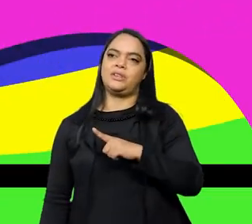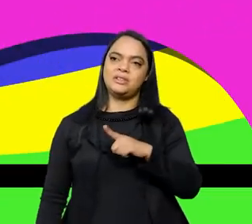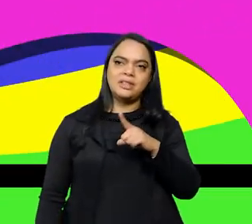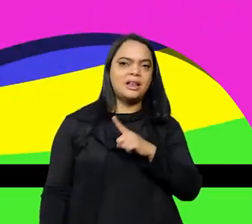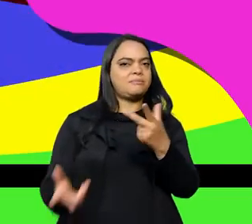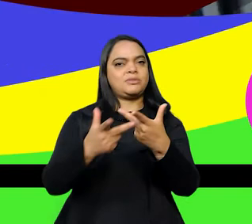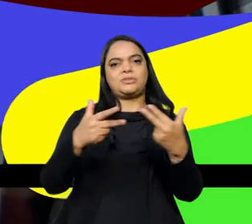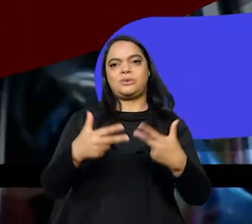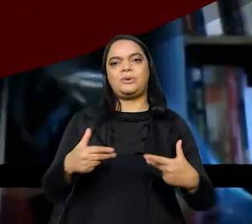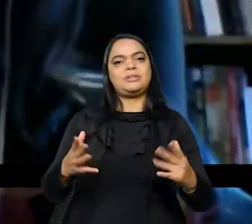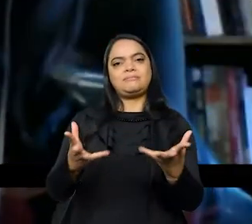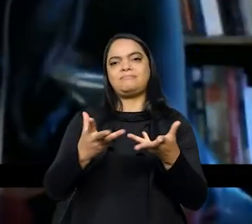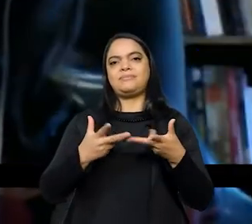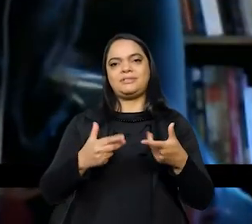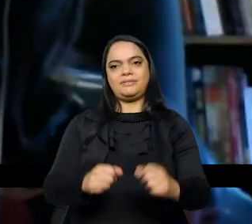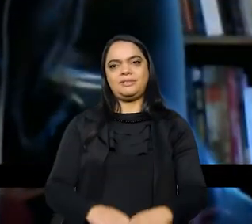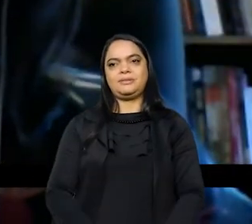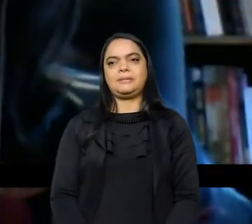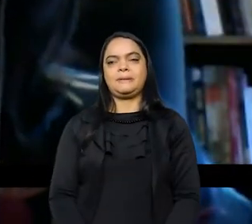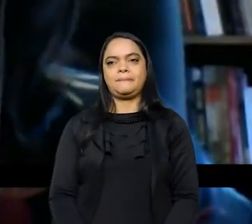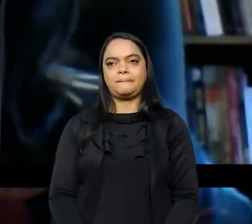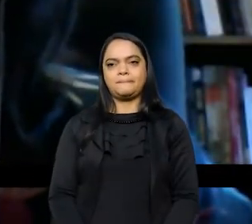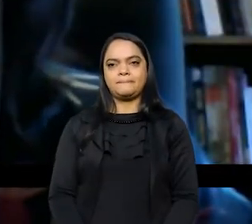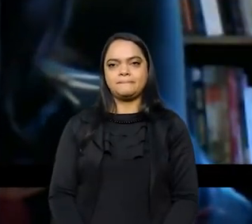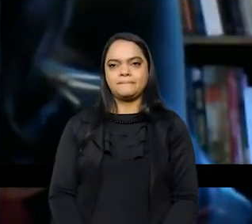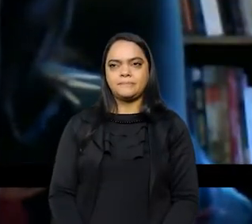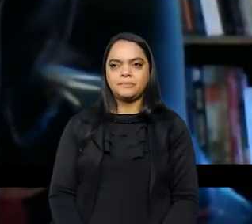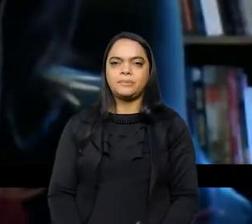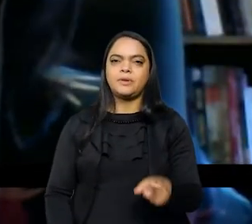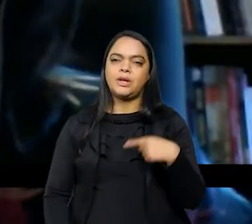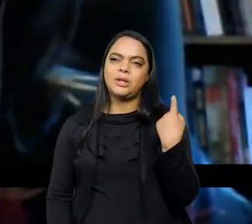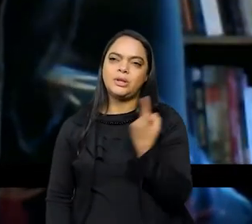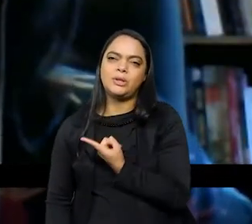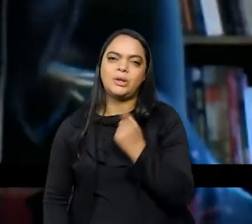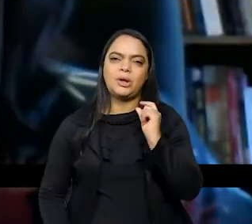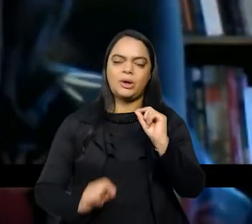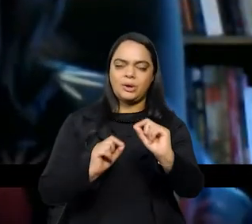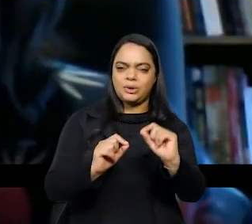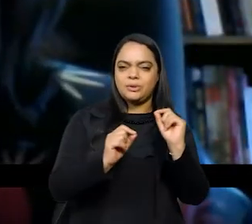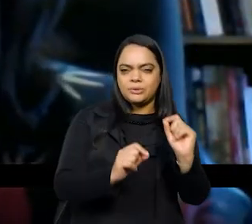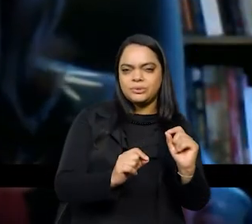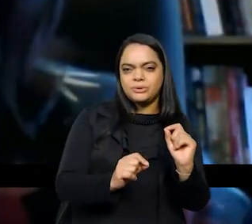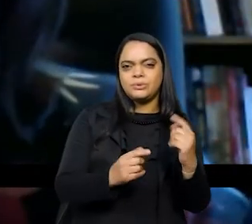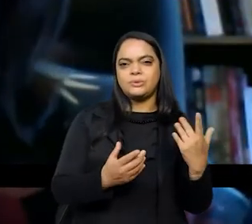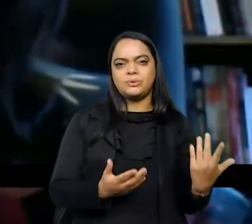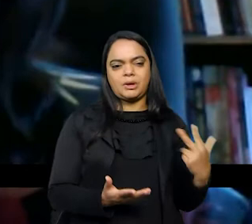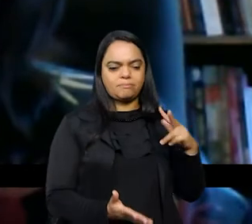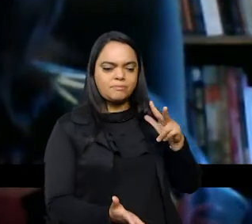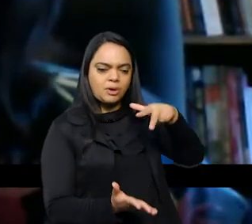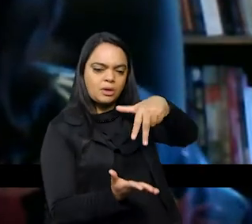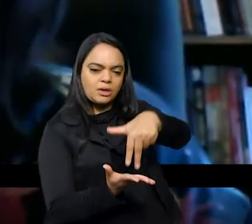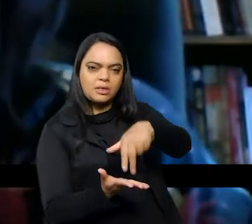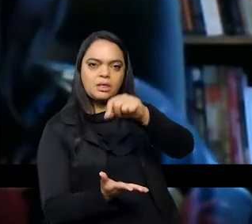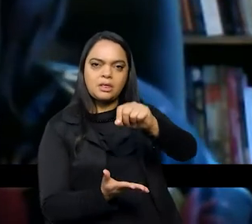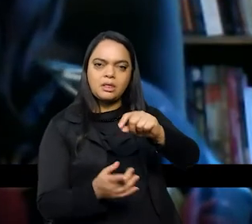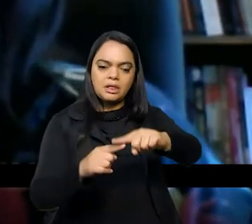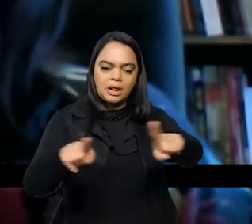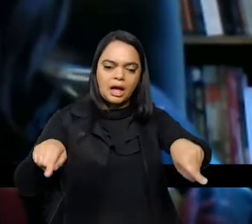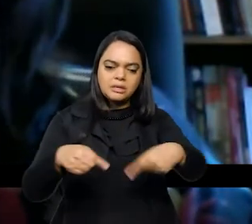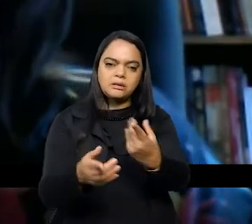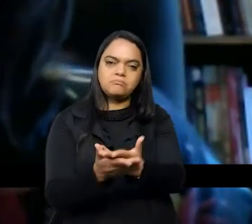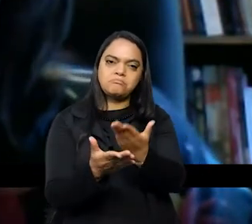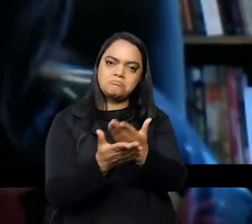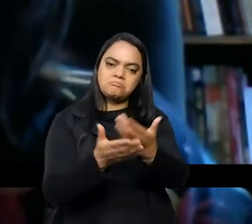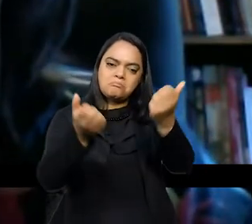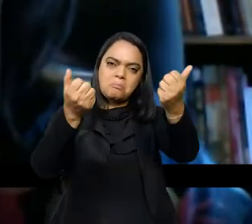maravilhosas. Quando a gente traz essas vozes para a sala de aula, o aluno se identifica com a história, o aluno